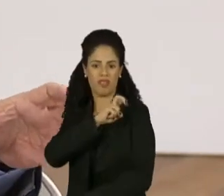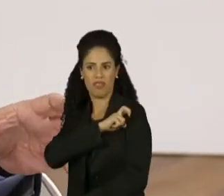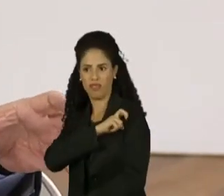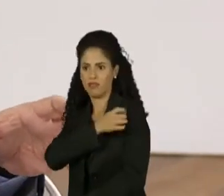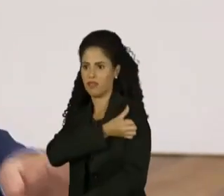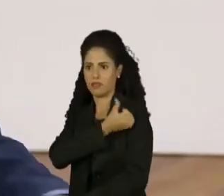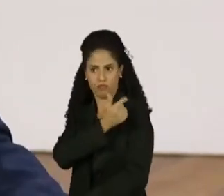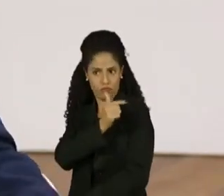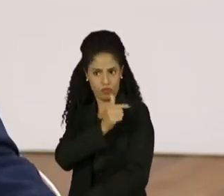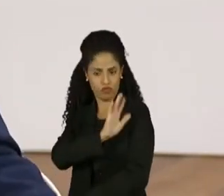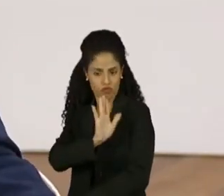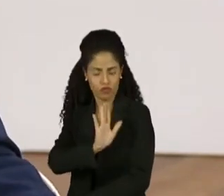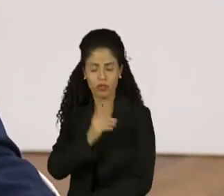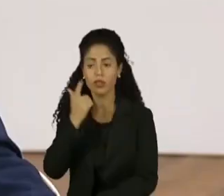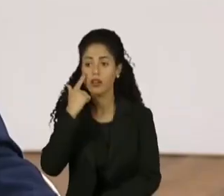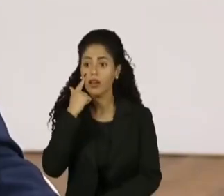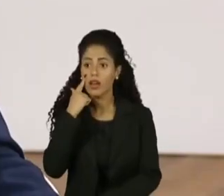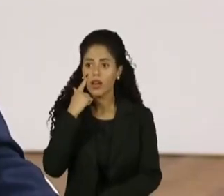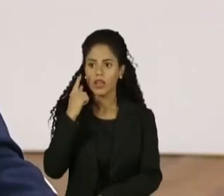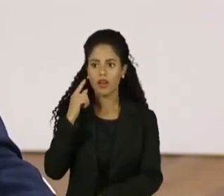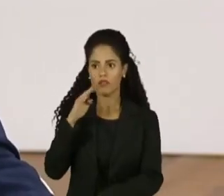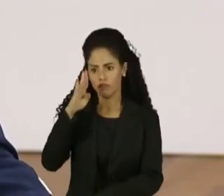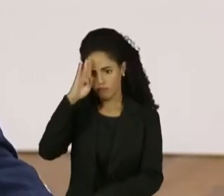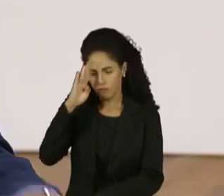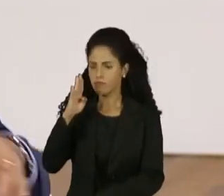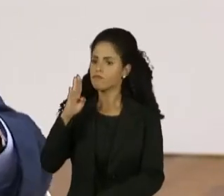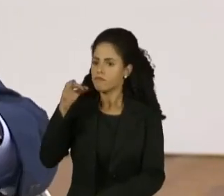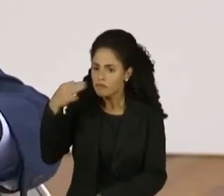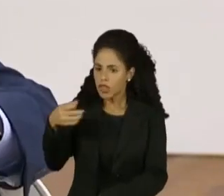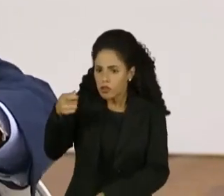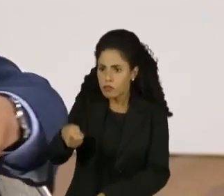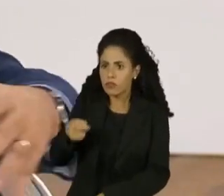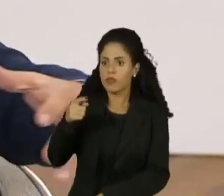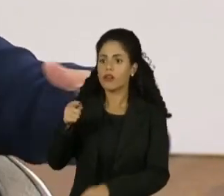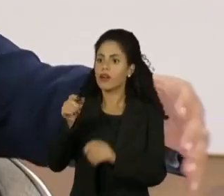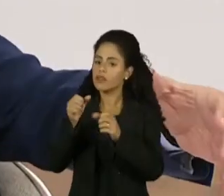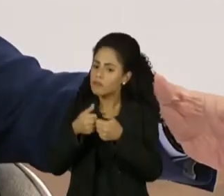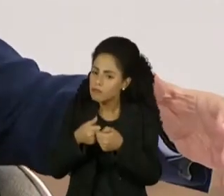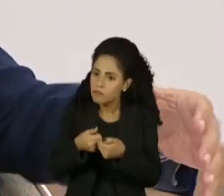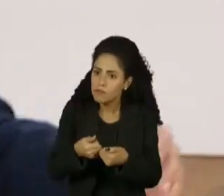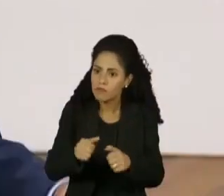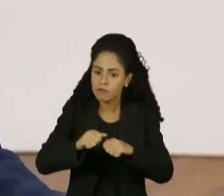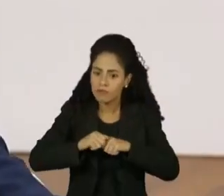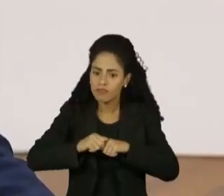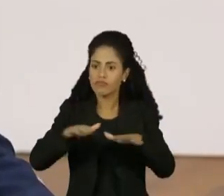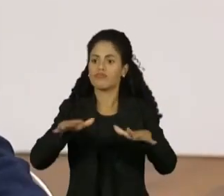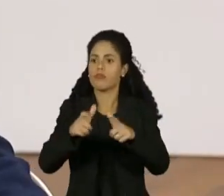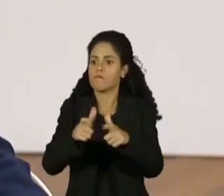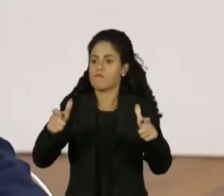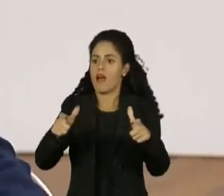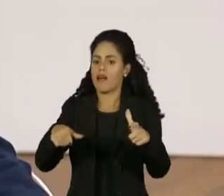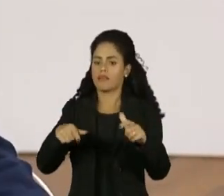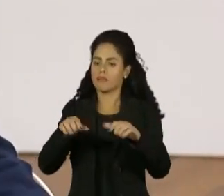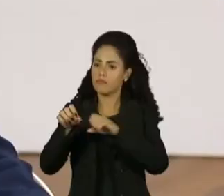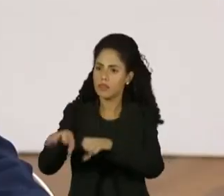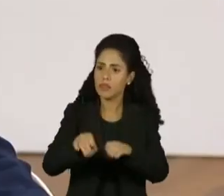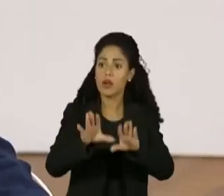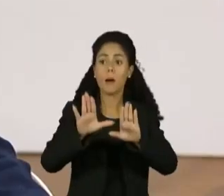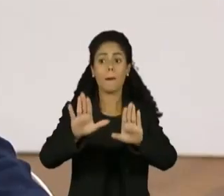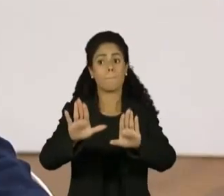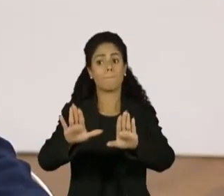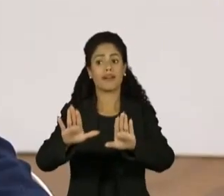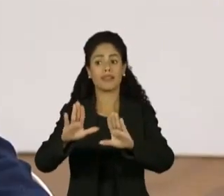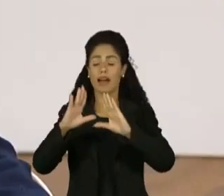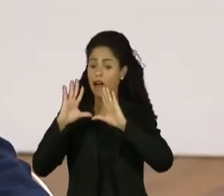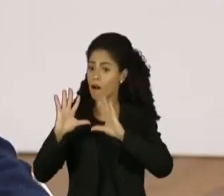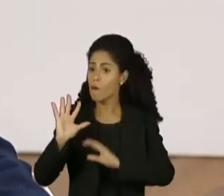quantidade necessária. O regime militar fez essa transição, quer dizer, ampliou o acesso à educação, mas nós tivemos, isso aconteceu no